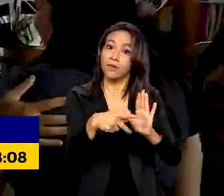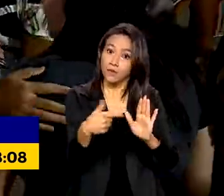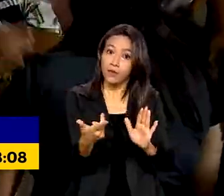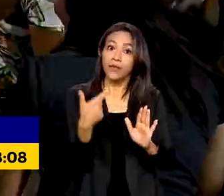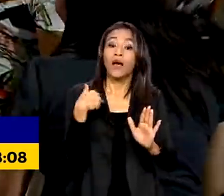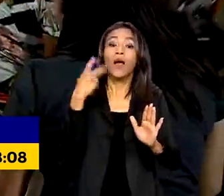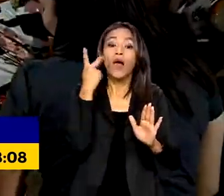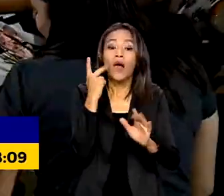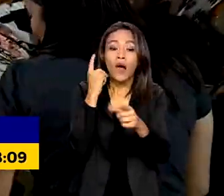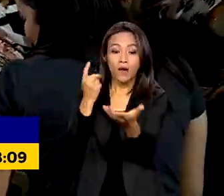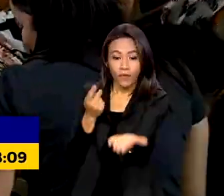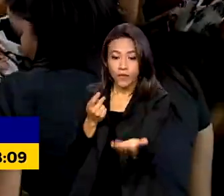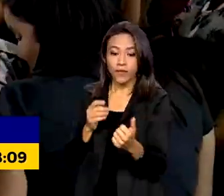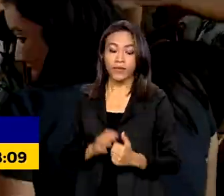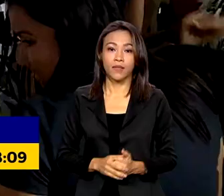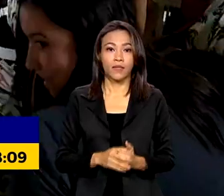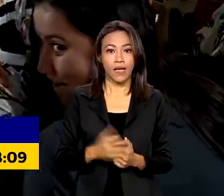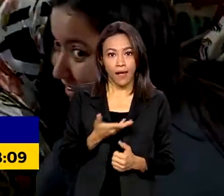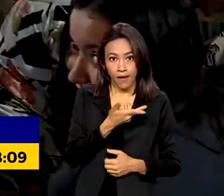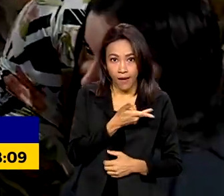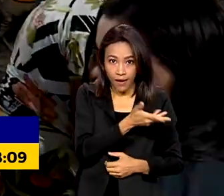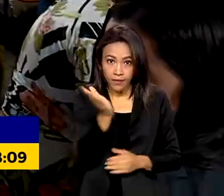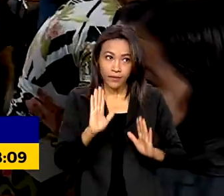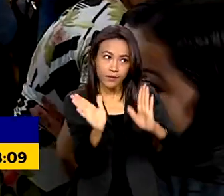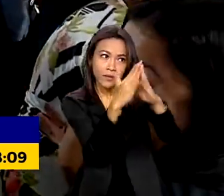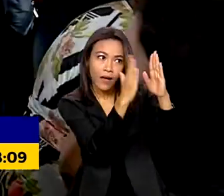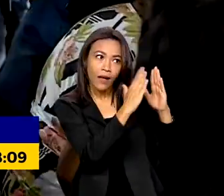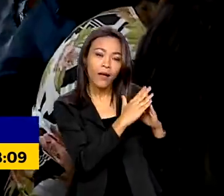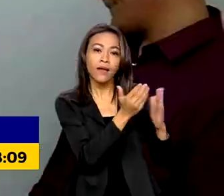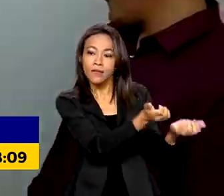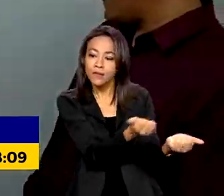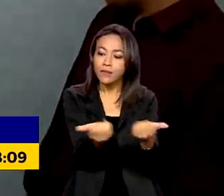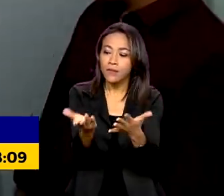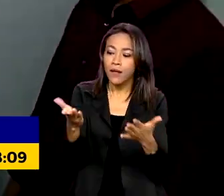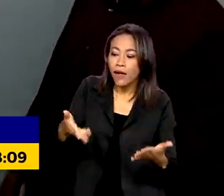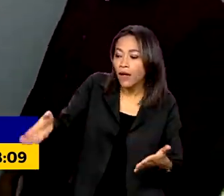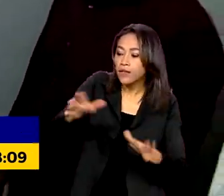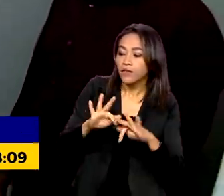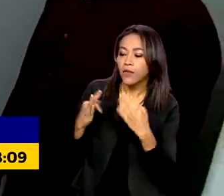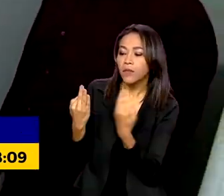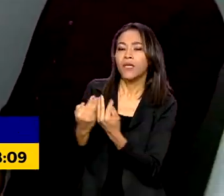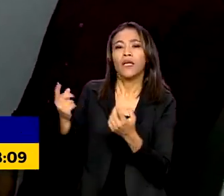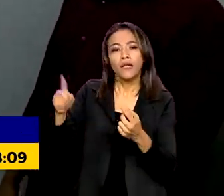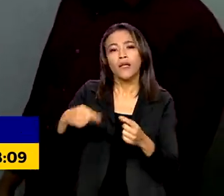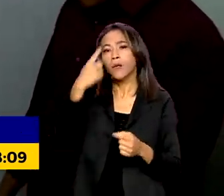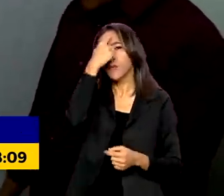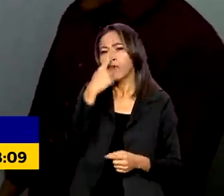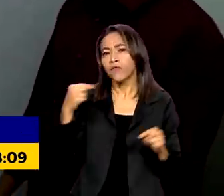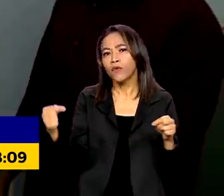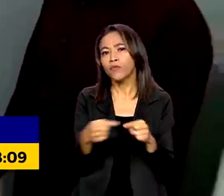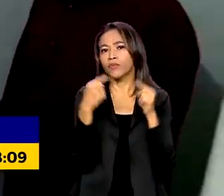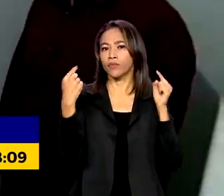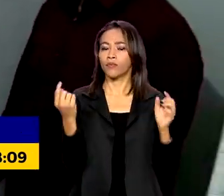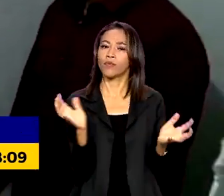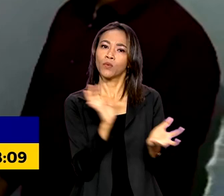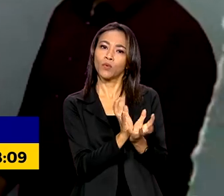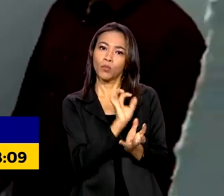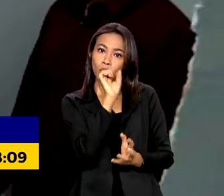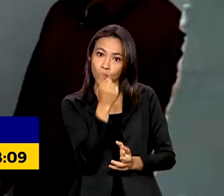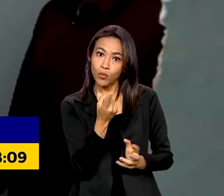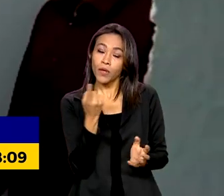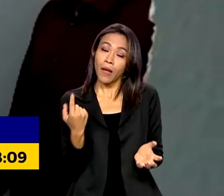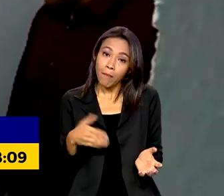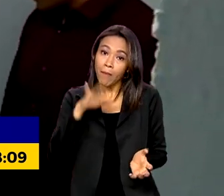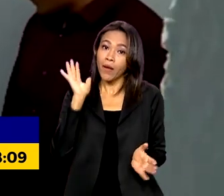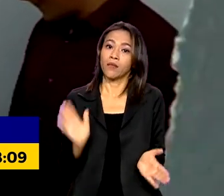Vida em Fortaleza. São moradias destinadas às famílias que se enquadram na faixa 1, que atende a população mais pobre,